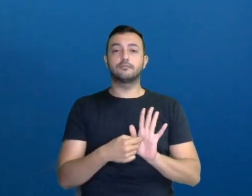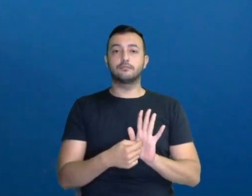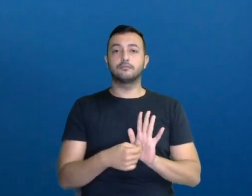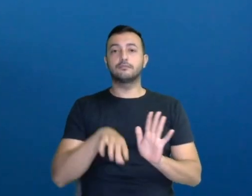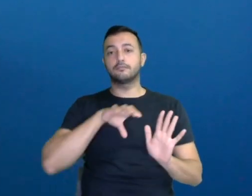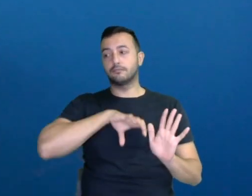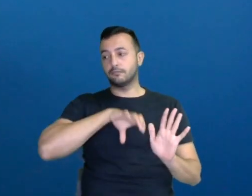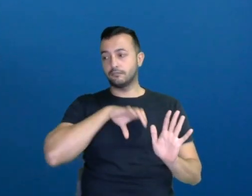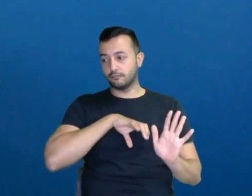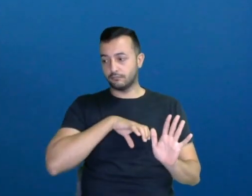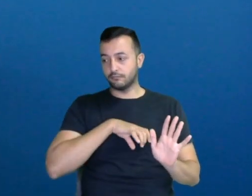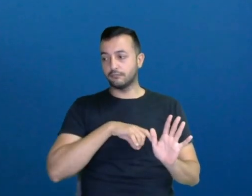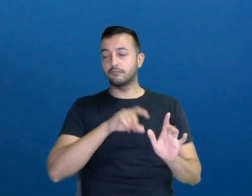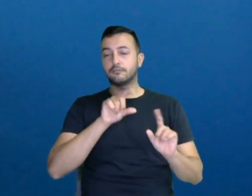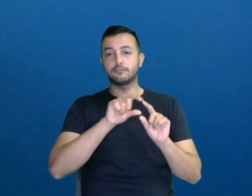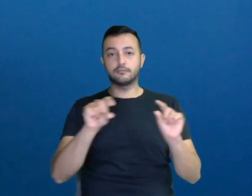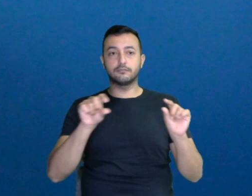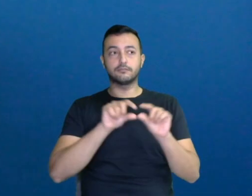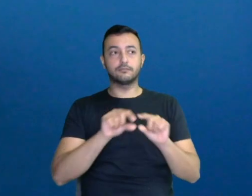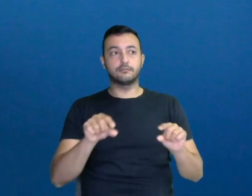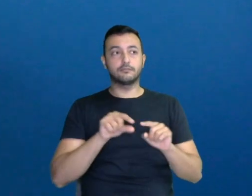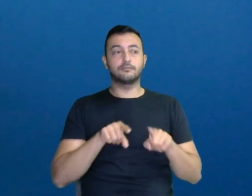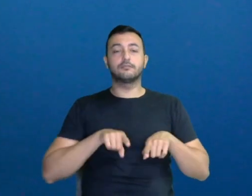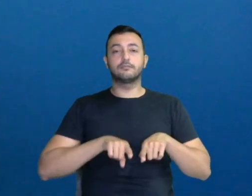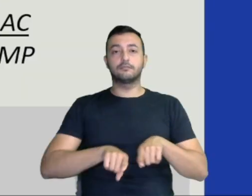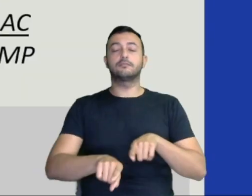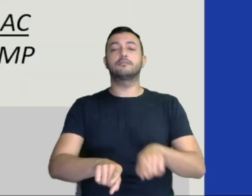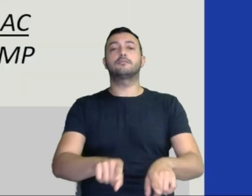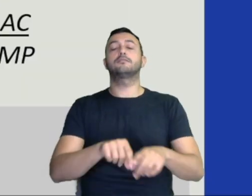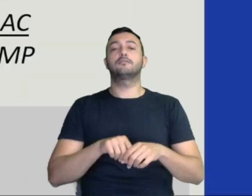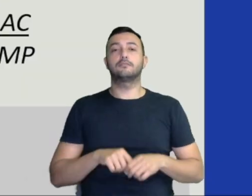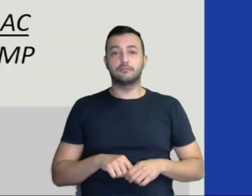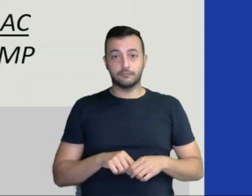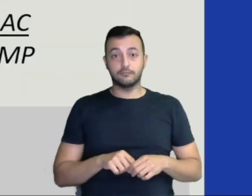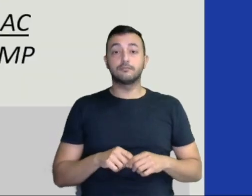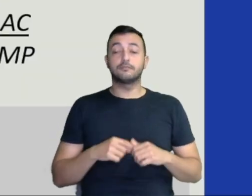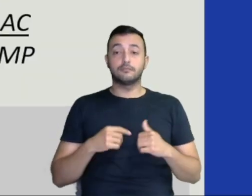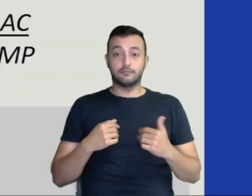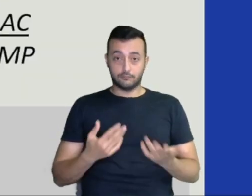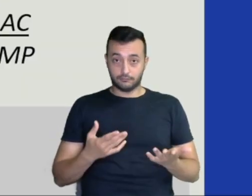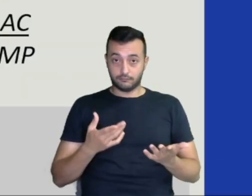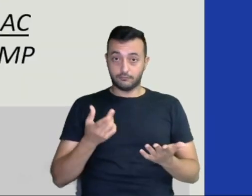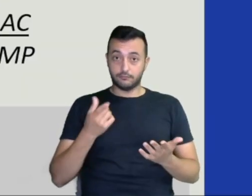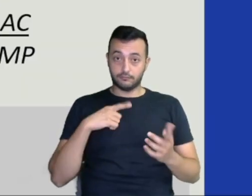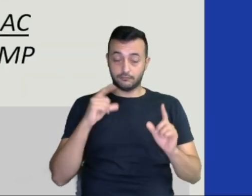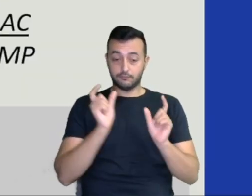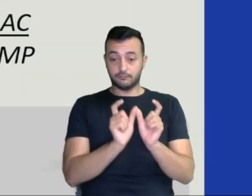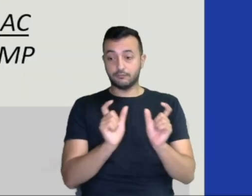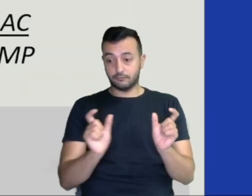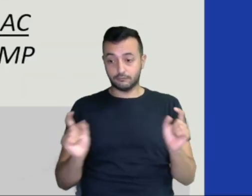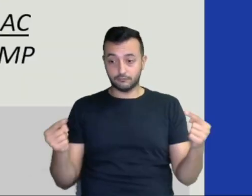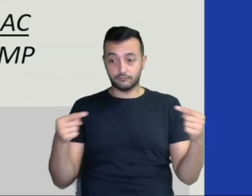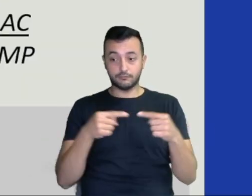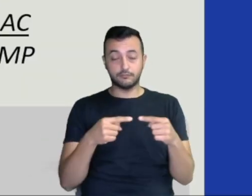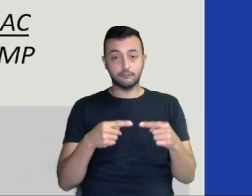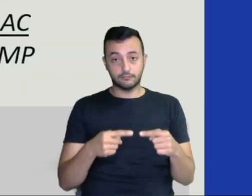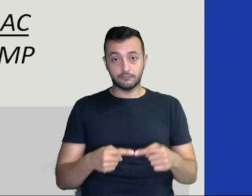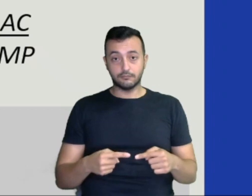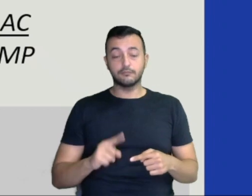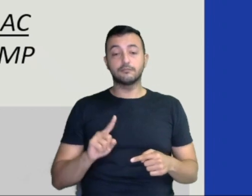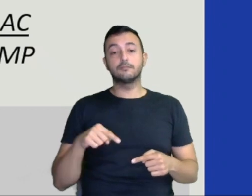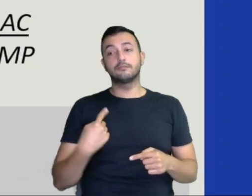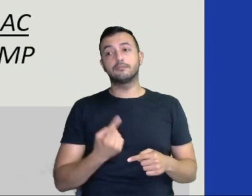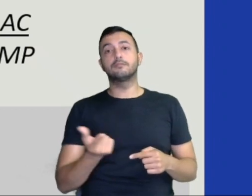aqui em português e aqui as expressões, né, as proporções que foram formadas. Quando a gente pega segmentos correspondentes,